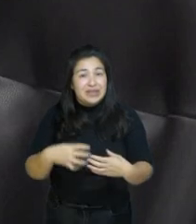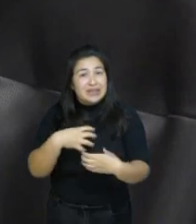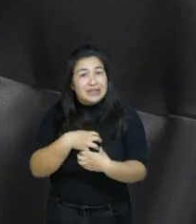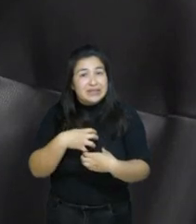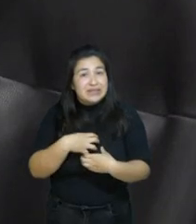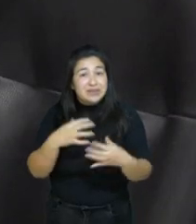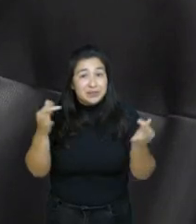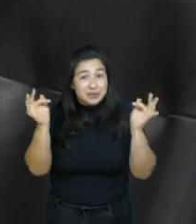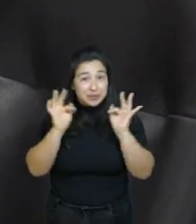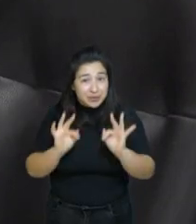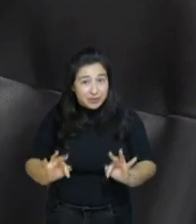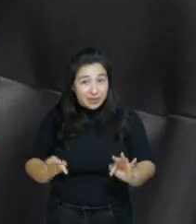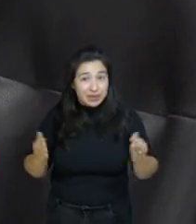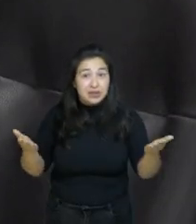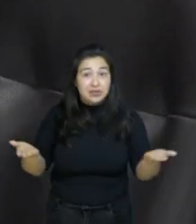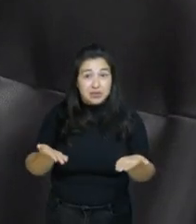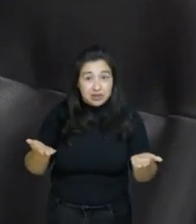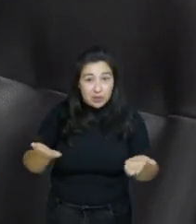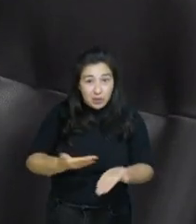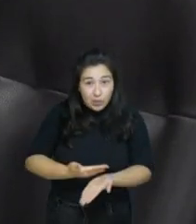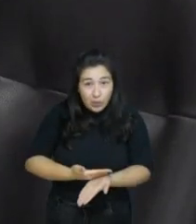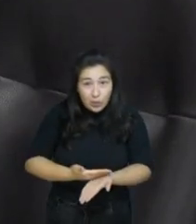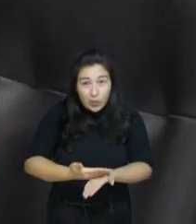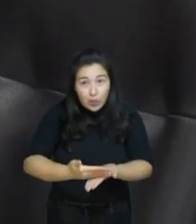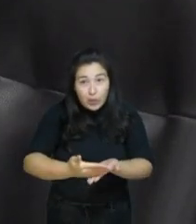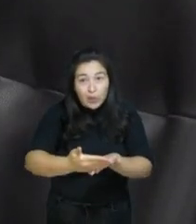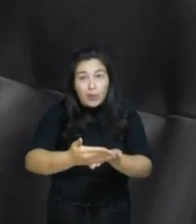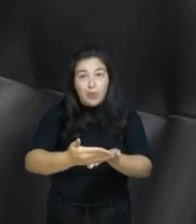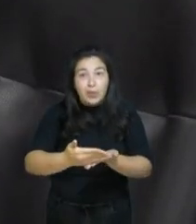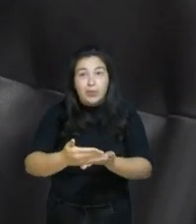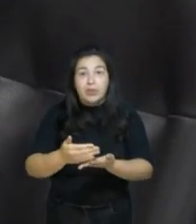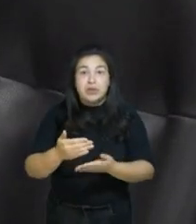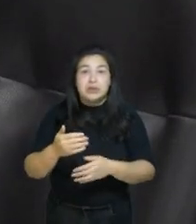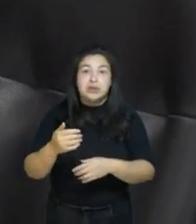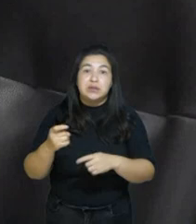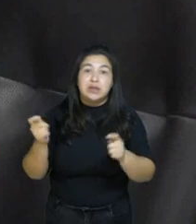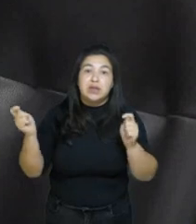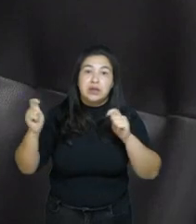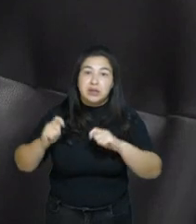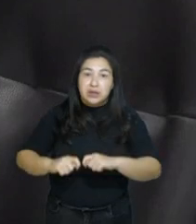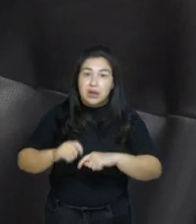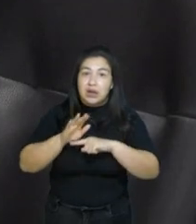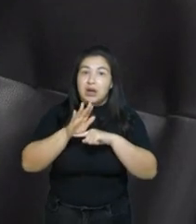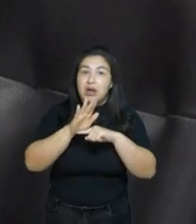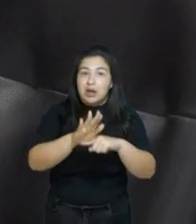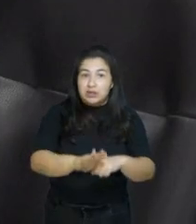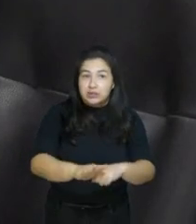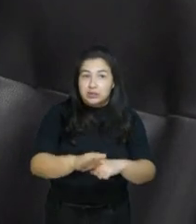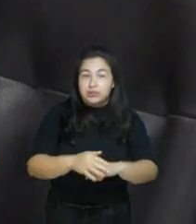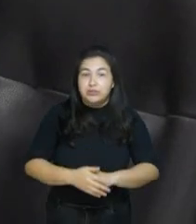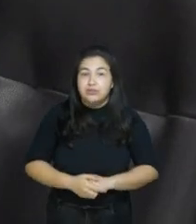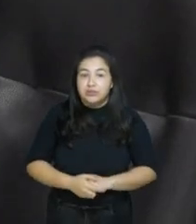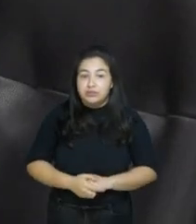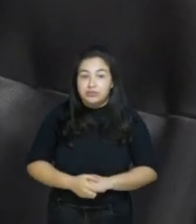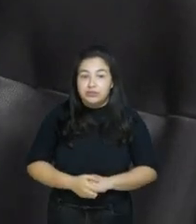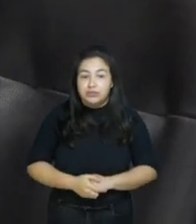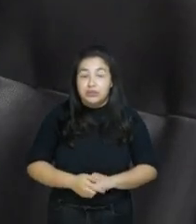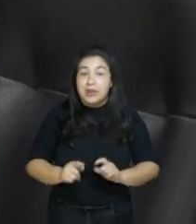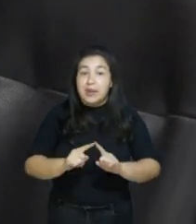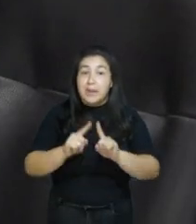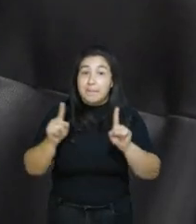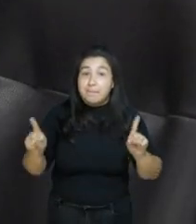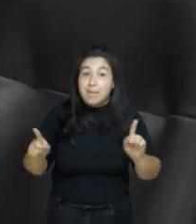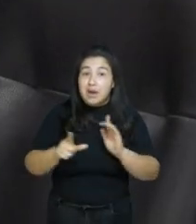bem entusiasmada agora, a partir da academia, poder tentar contribuir com alguma coisa, sabe?